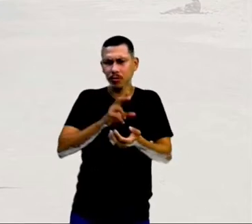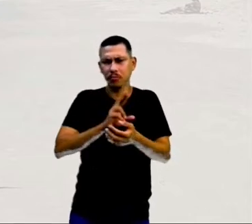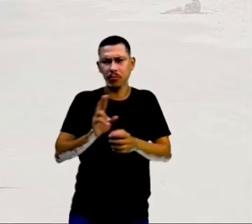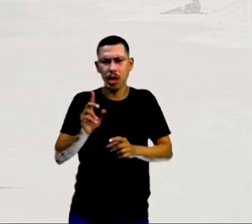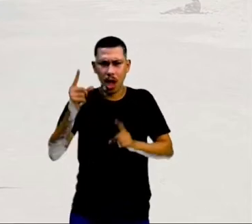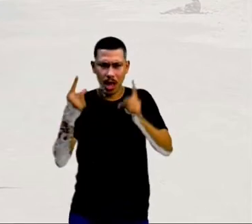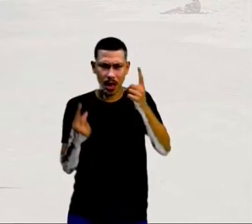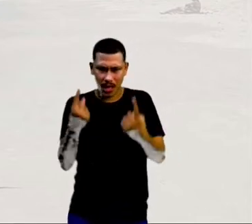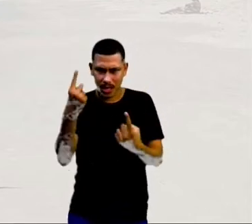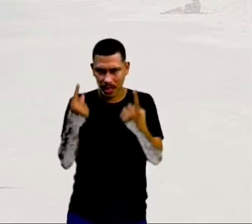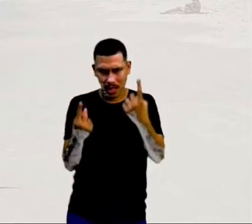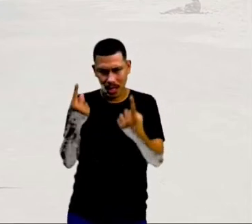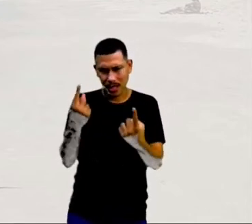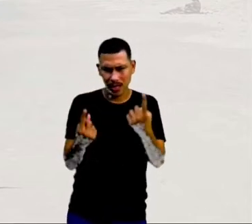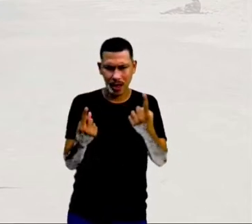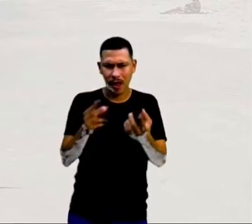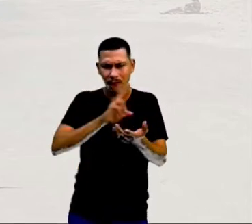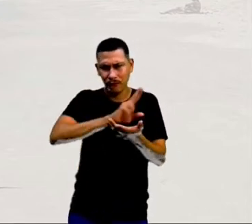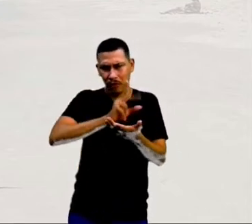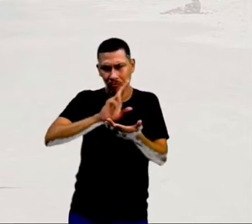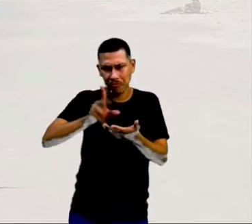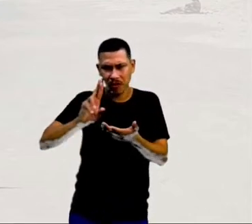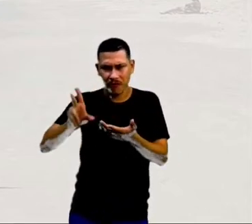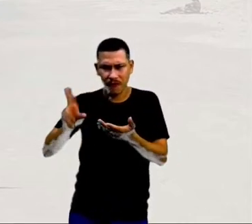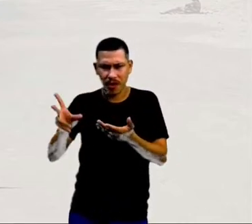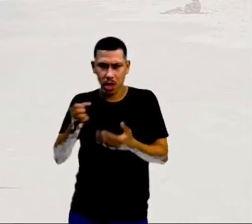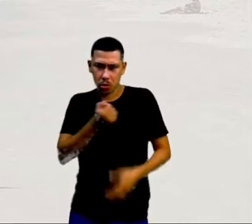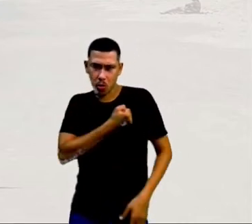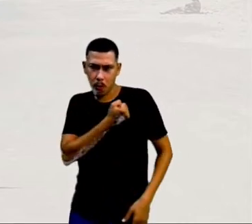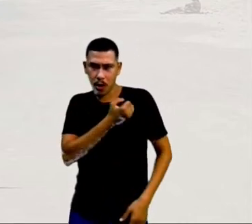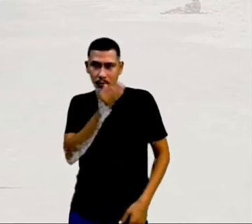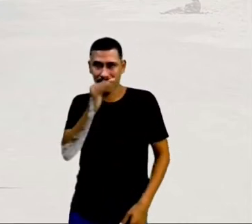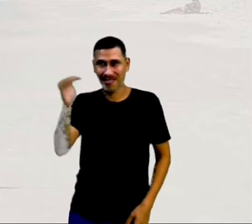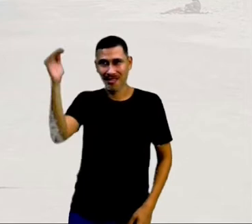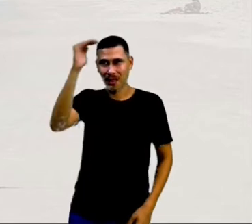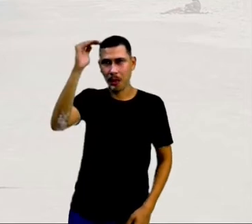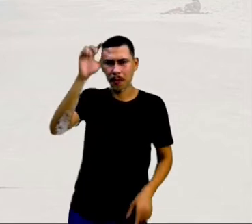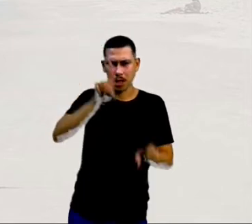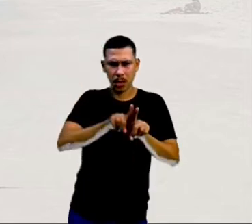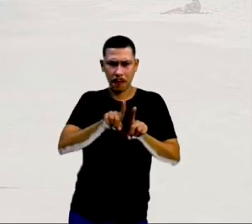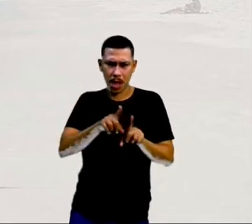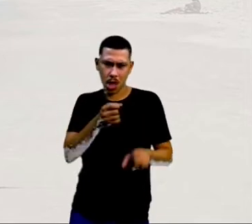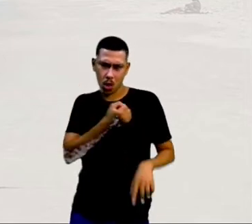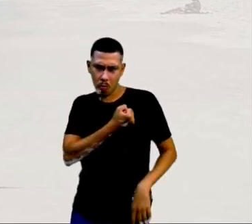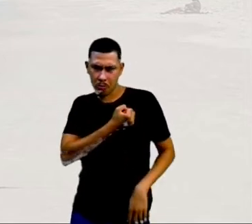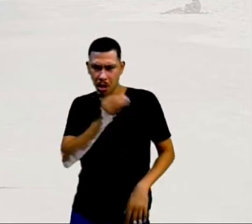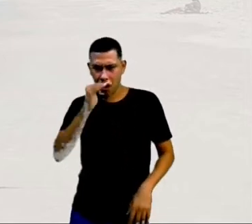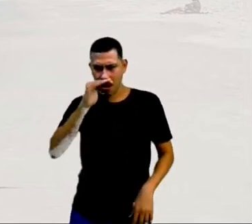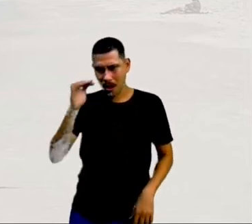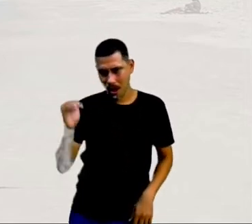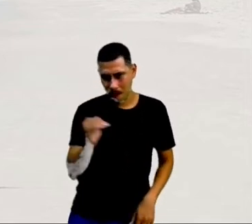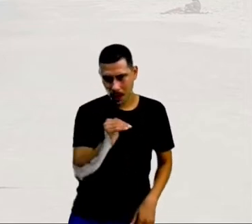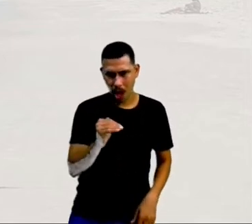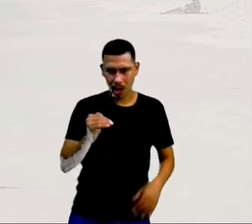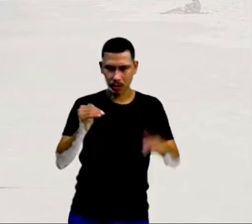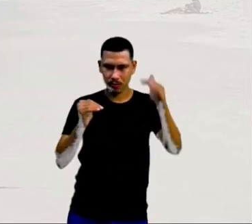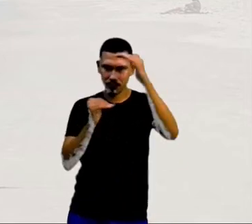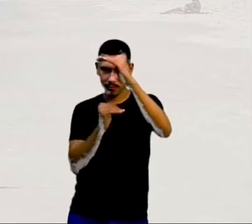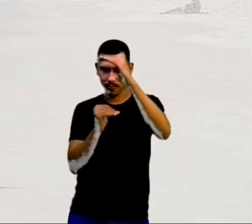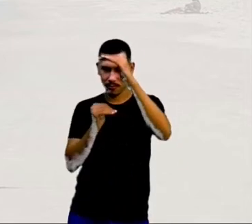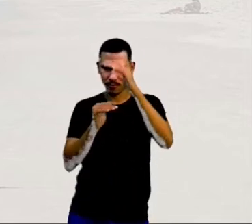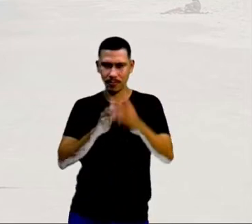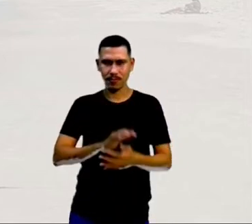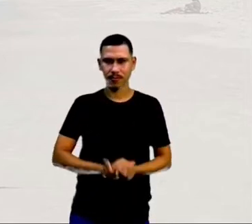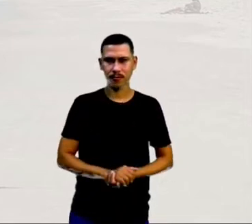grandeza que venham a ser esse número daqui de cima e também várias grandezas que podem representar esse número daqui de